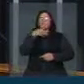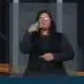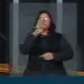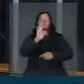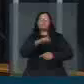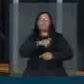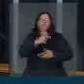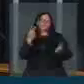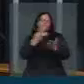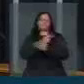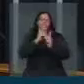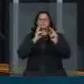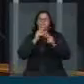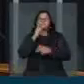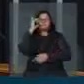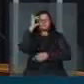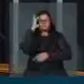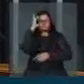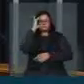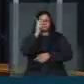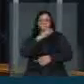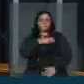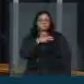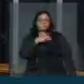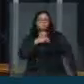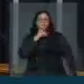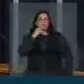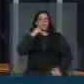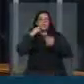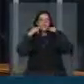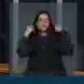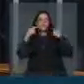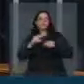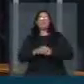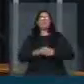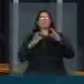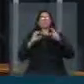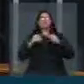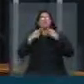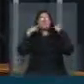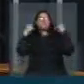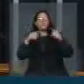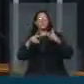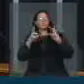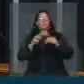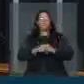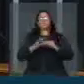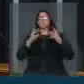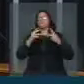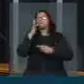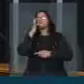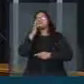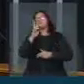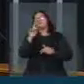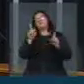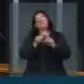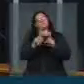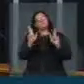Então, o nosso Lula foi vaiada, a Dilma foi vaiada, todos foram vaiados, todos serão vaiados um dia.